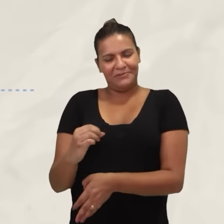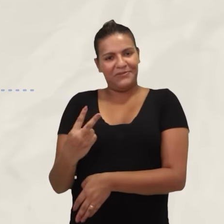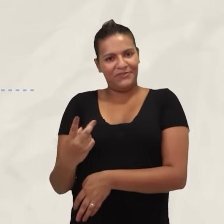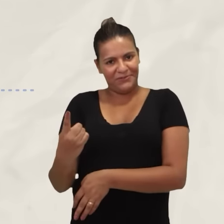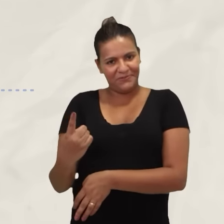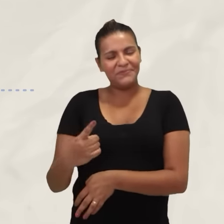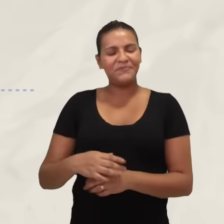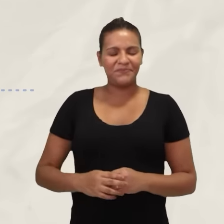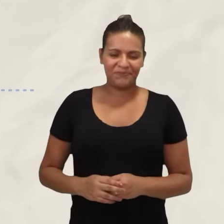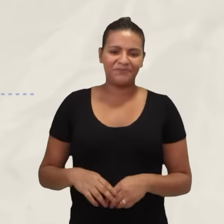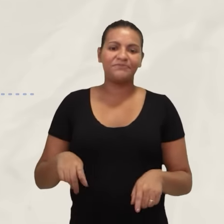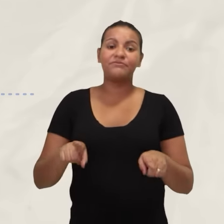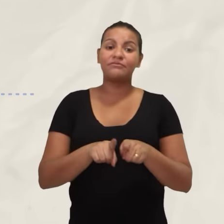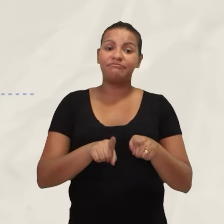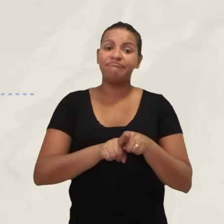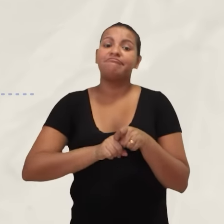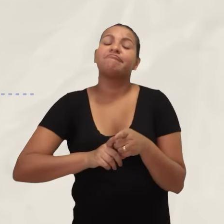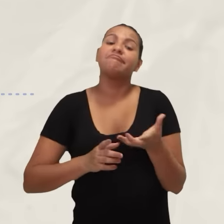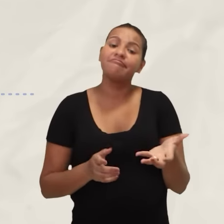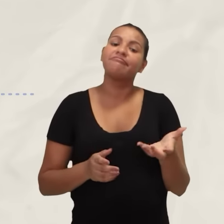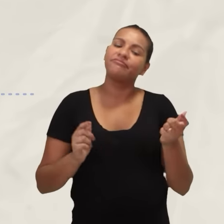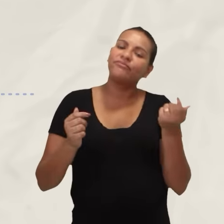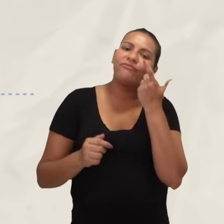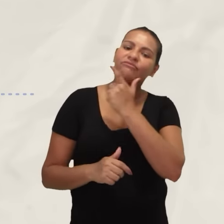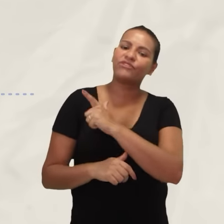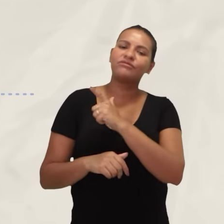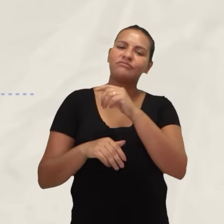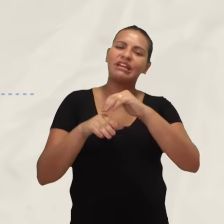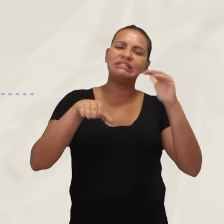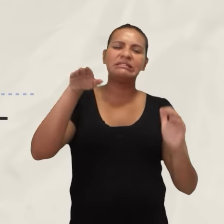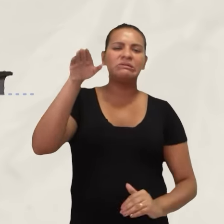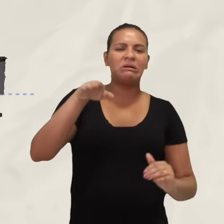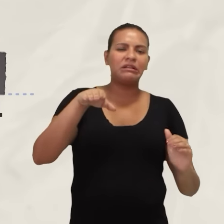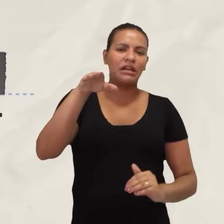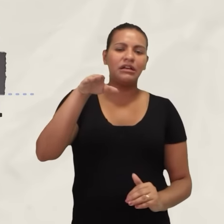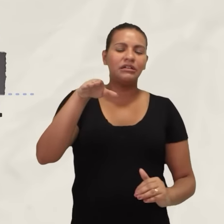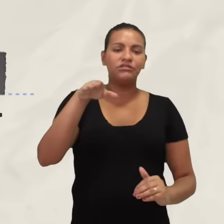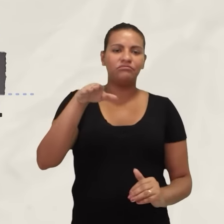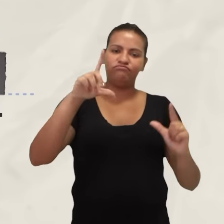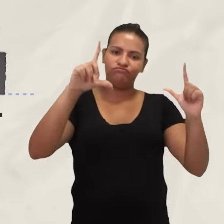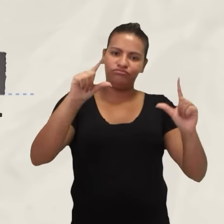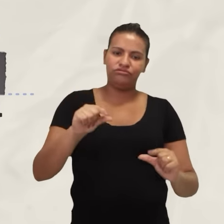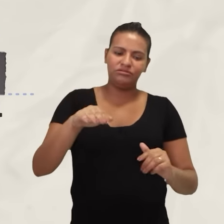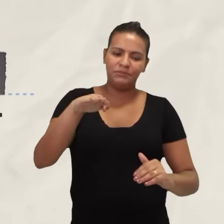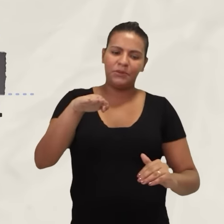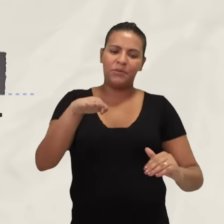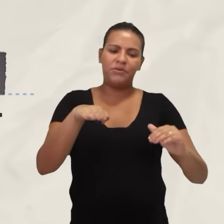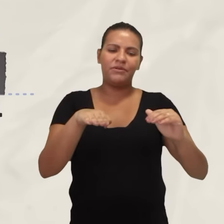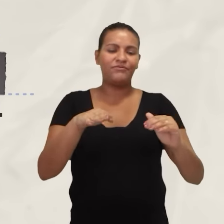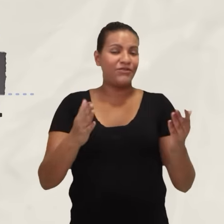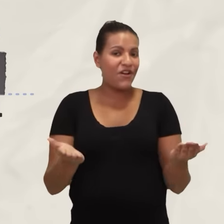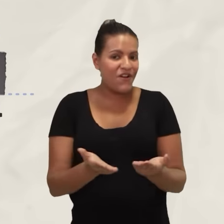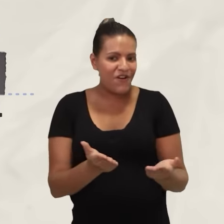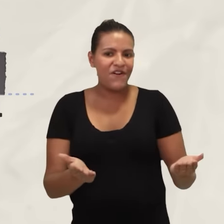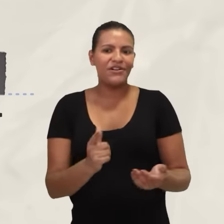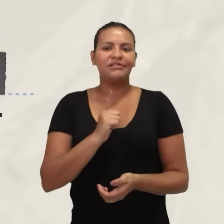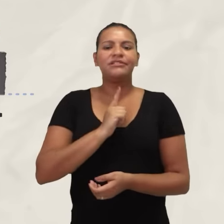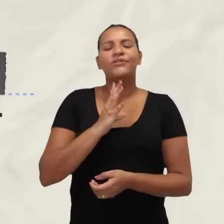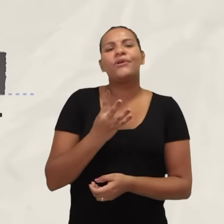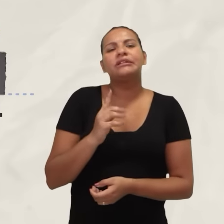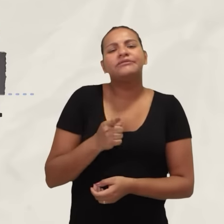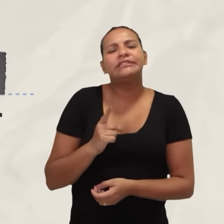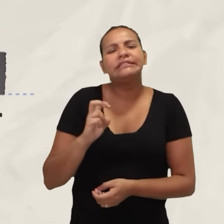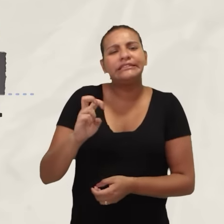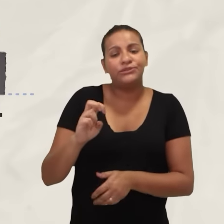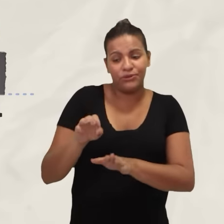em 2021 e, por fim, reduzir consideravelmente a desigualdade no acesso. Hoje, apenas 4,5% das crianças